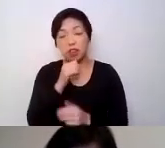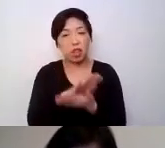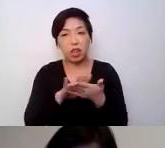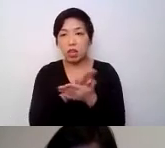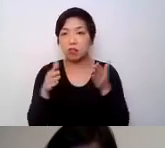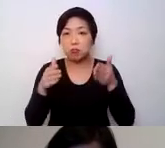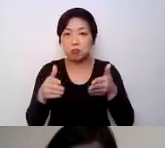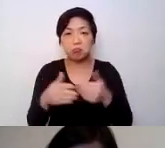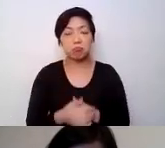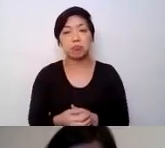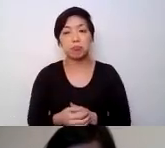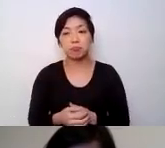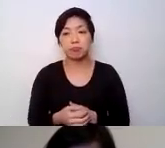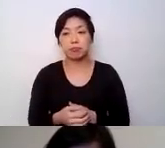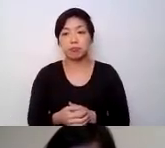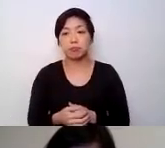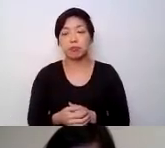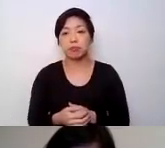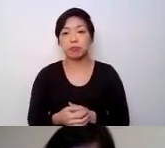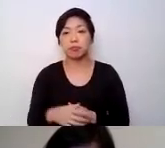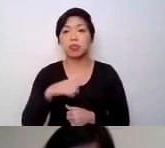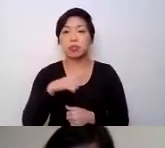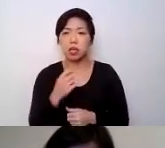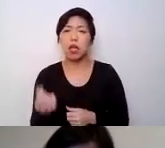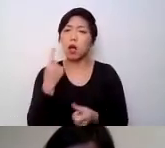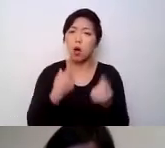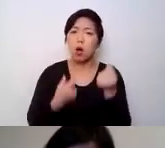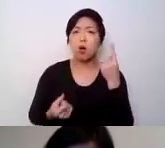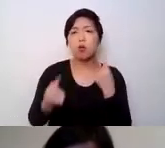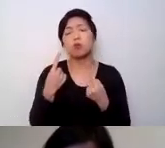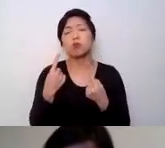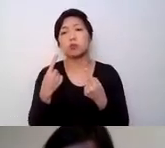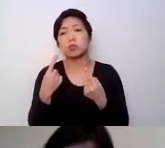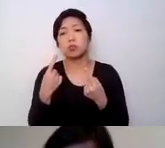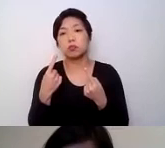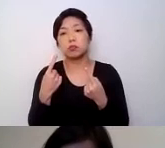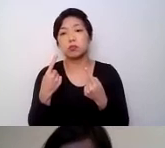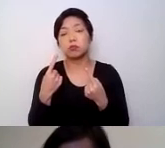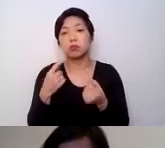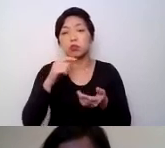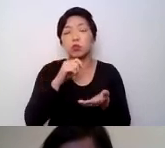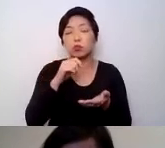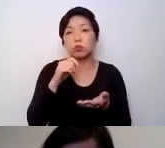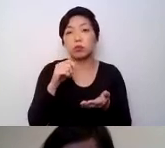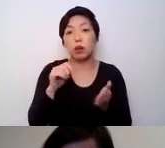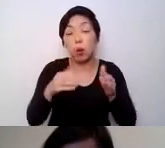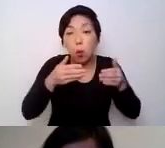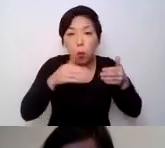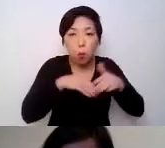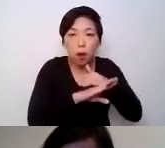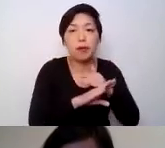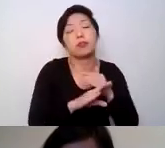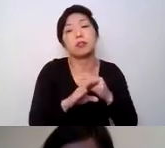sepultamentos e alguns algumas guardas de restos inclusive vindos da Hungria que estão nesse mausoléu